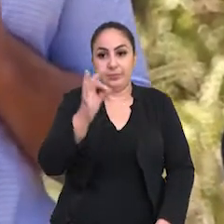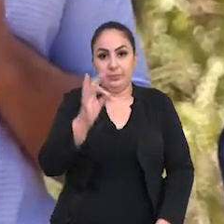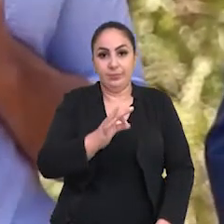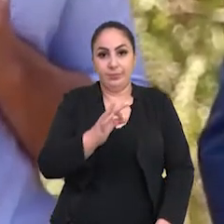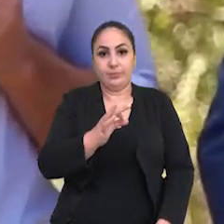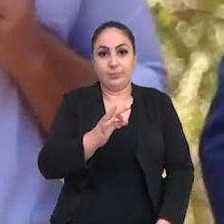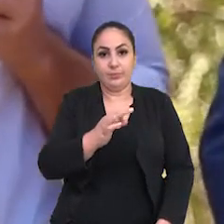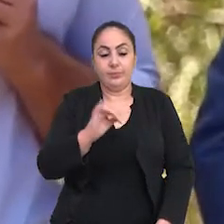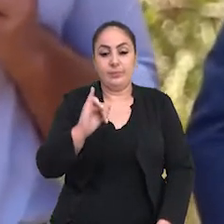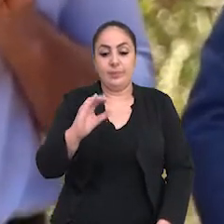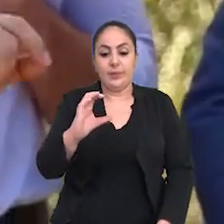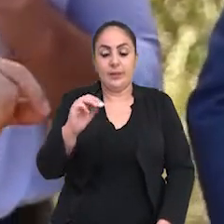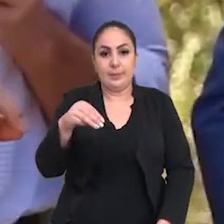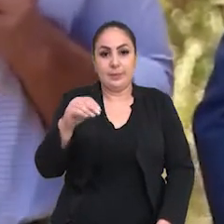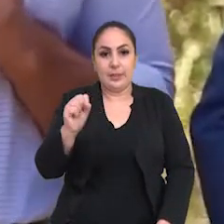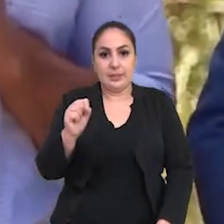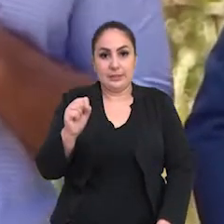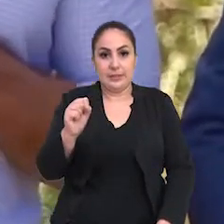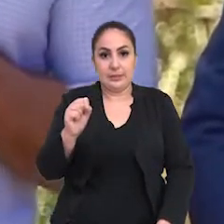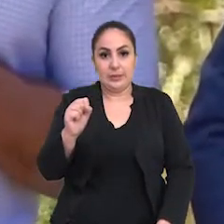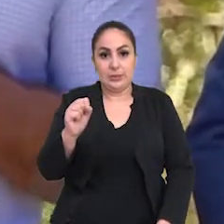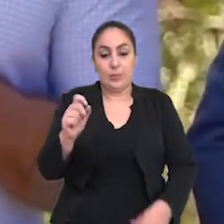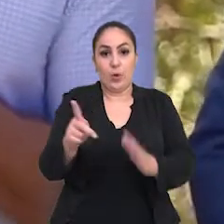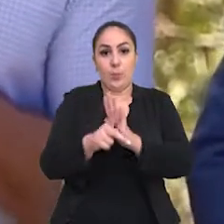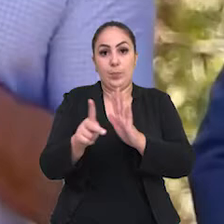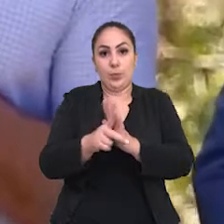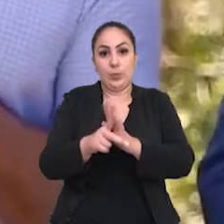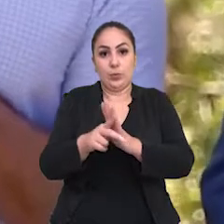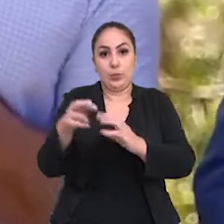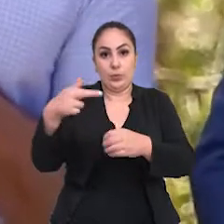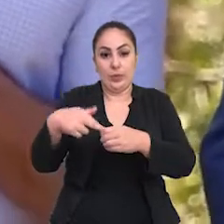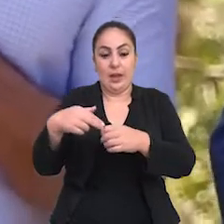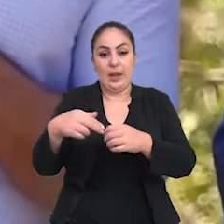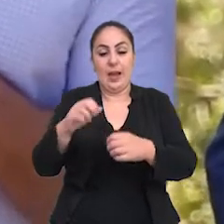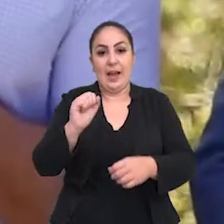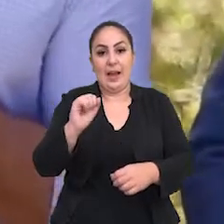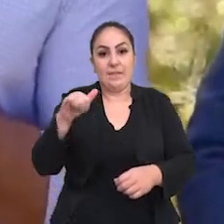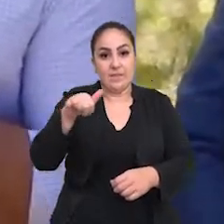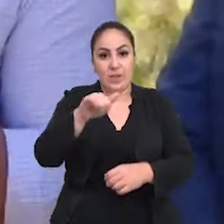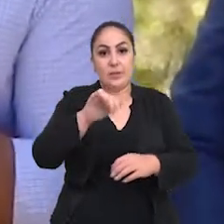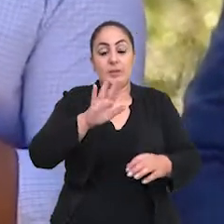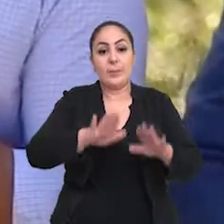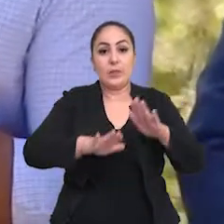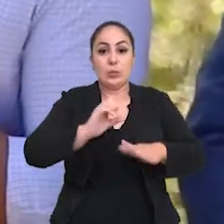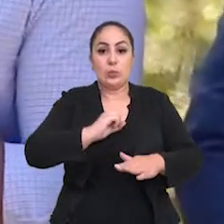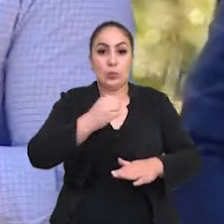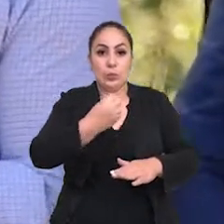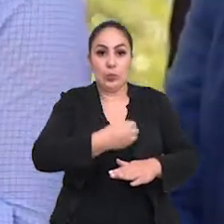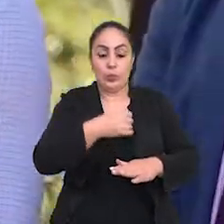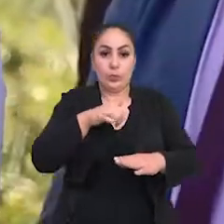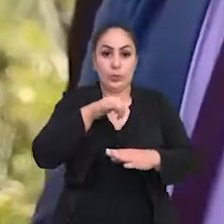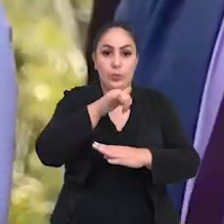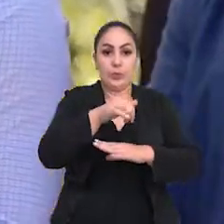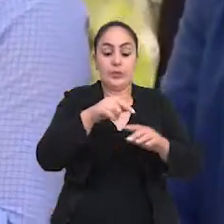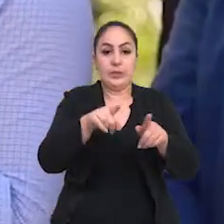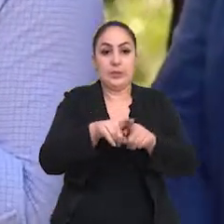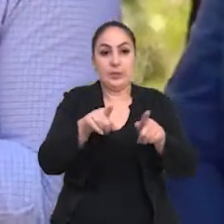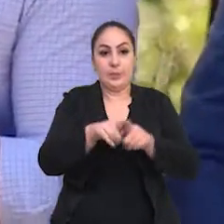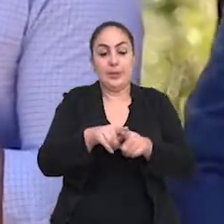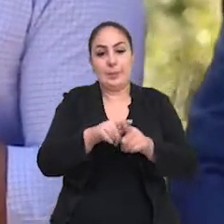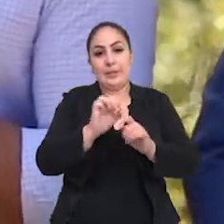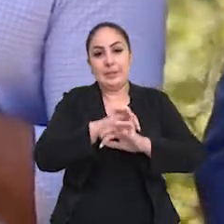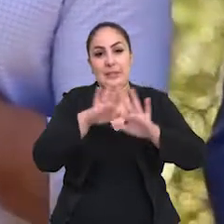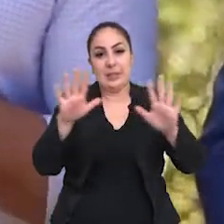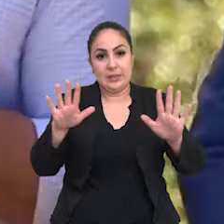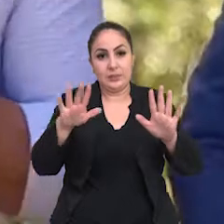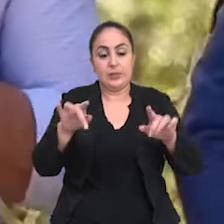2% a redução de ICMS do querosene da aviação, de acordo com o número de voos e com o número de assentos nas aeronaves. Criamos critérios